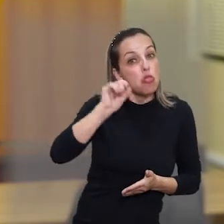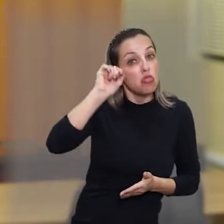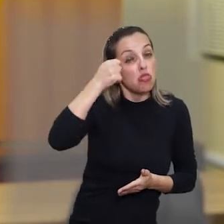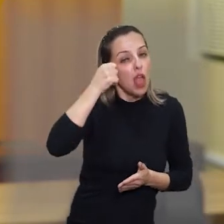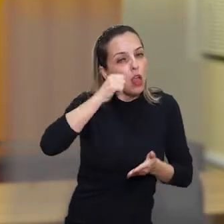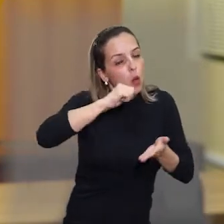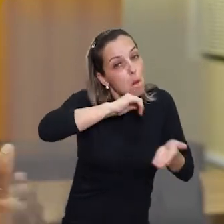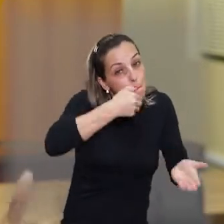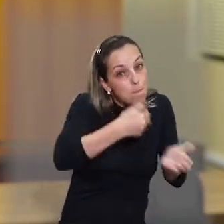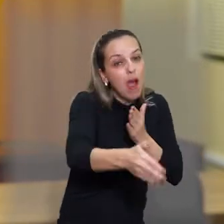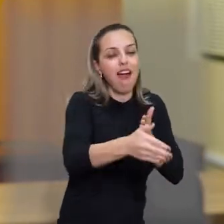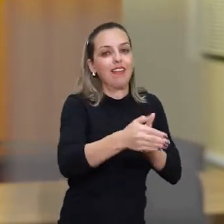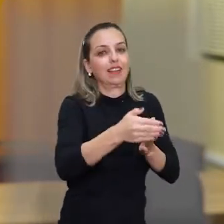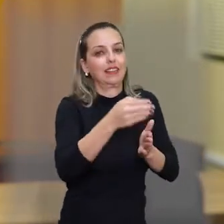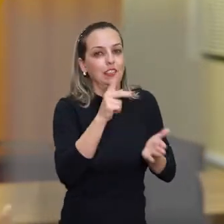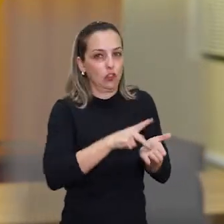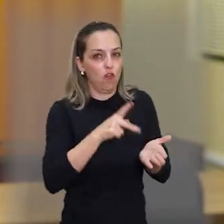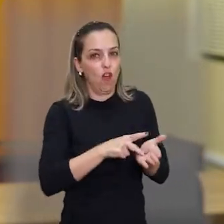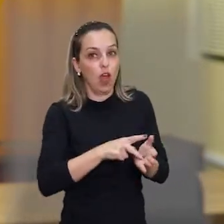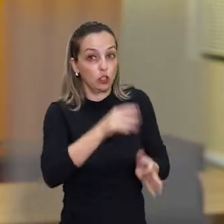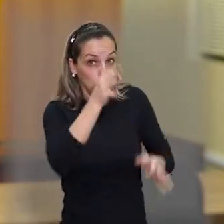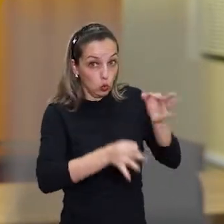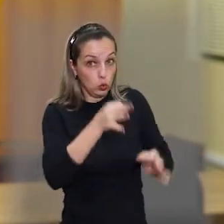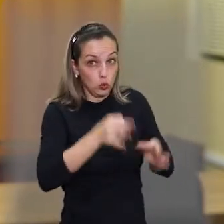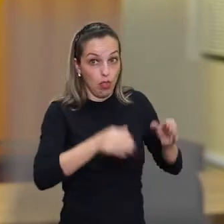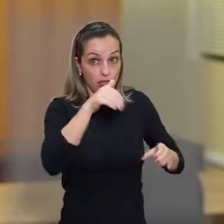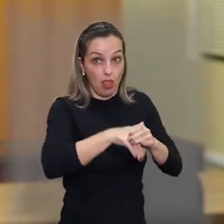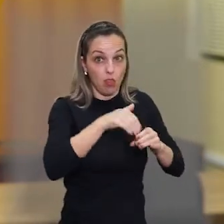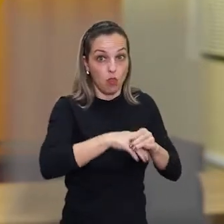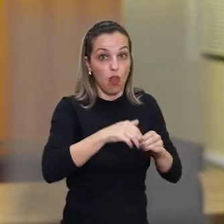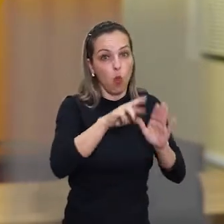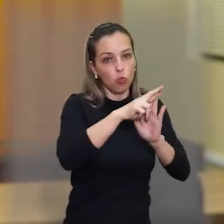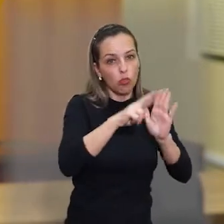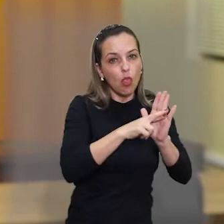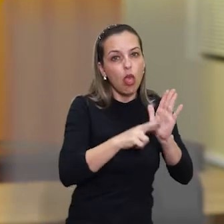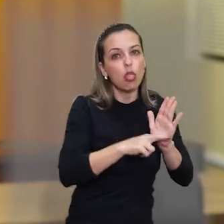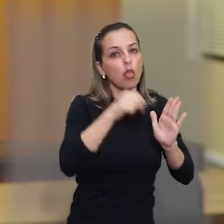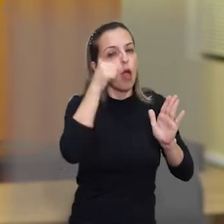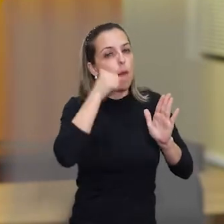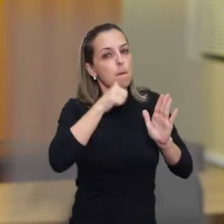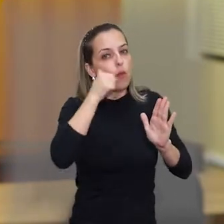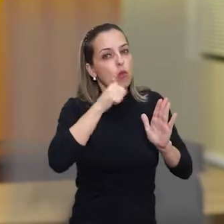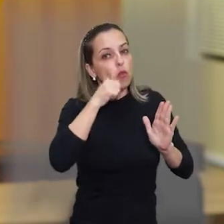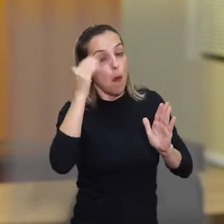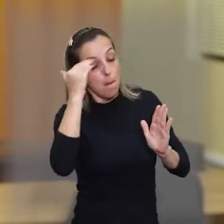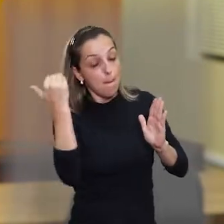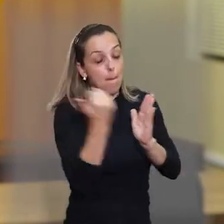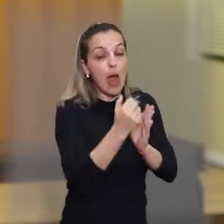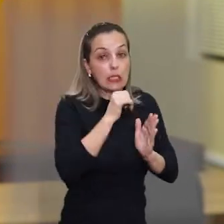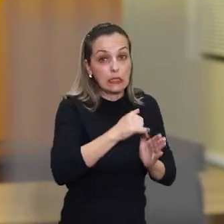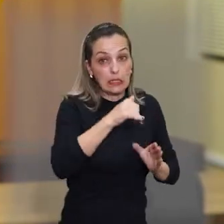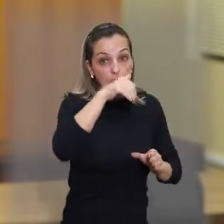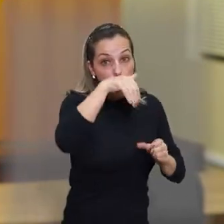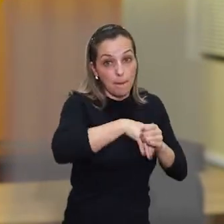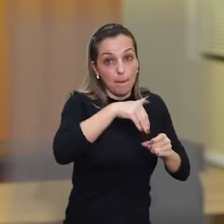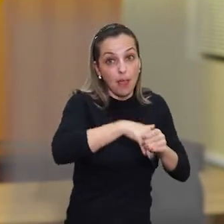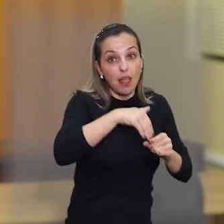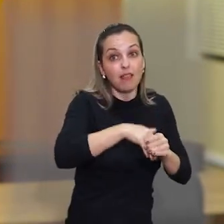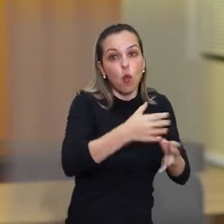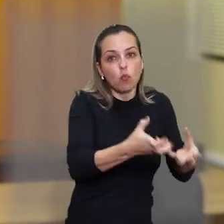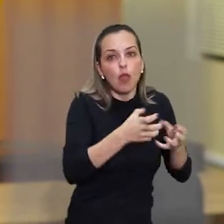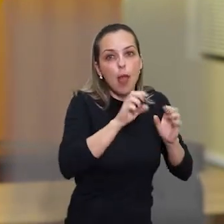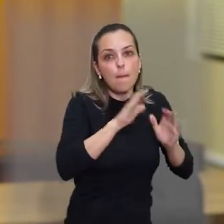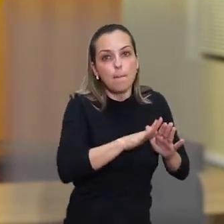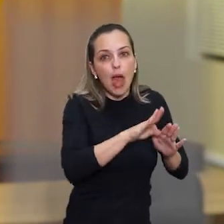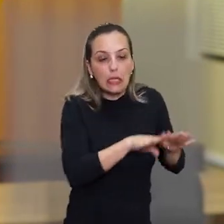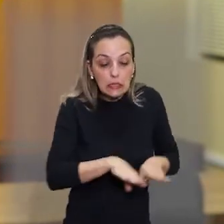Justiça Eleitoral colocou alguns parâmetros para as mulheres concorrerem às eleições, nós fomos inseridas para concorrer, mas não impede a igualdade com outras pessoas.